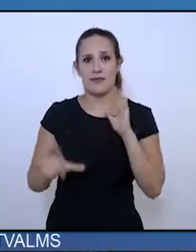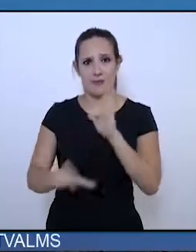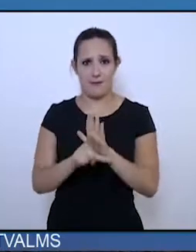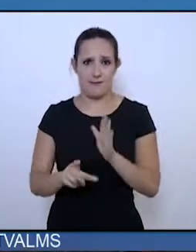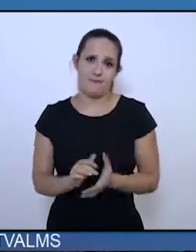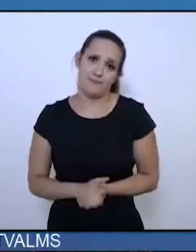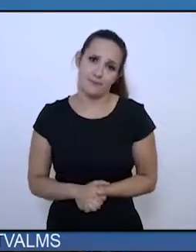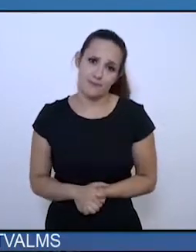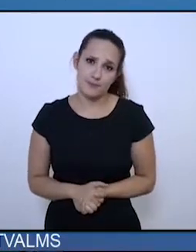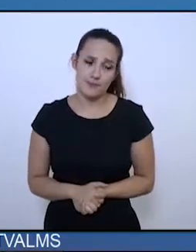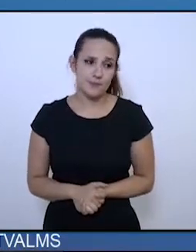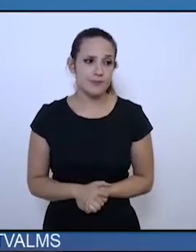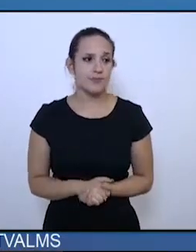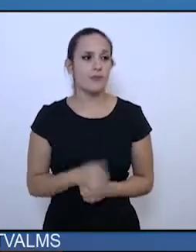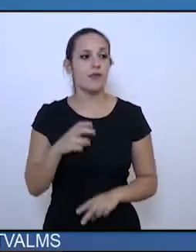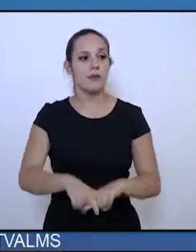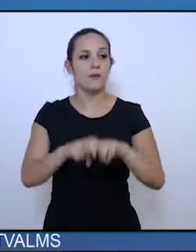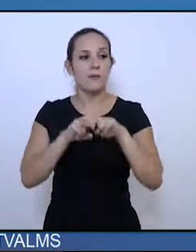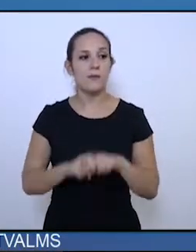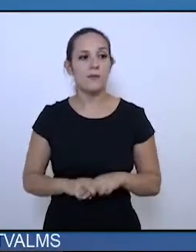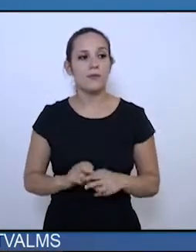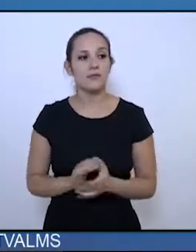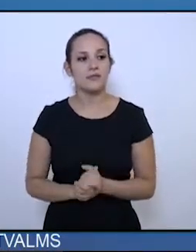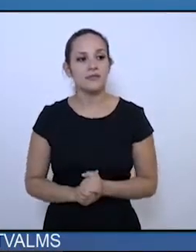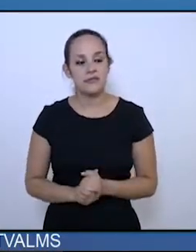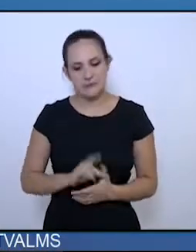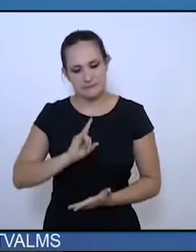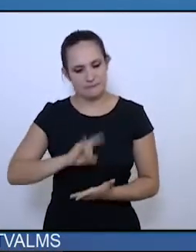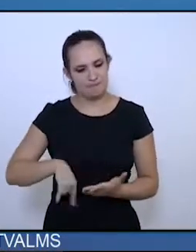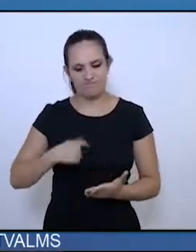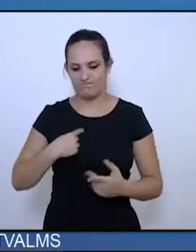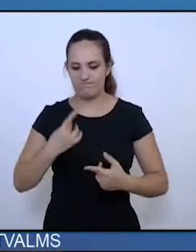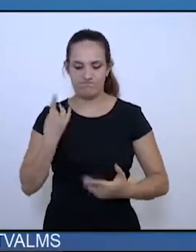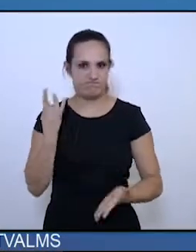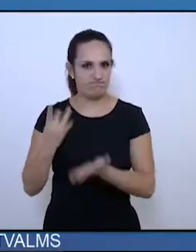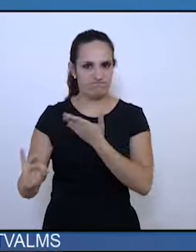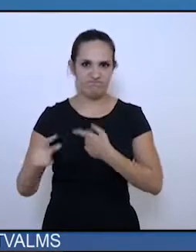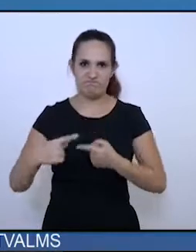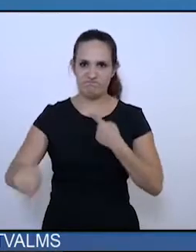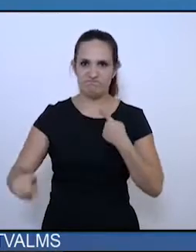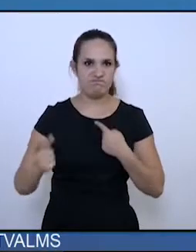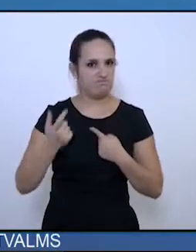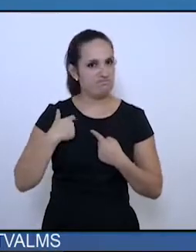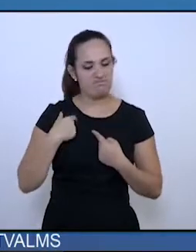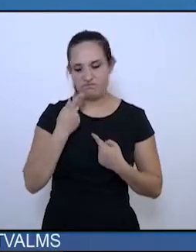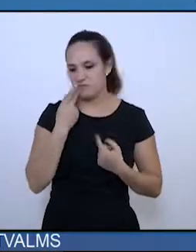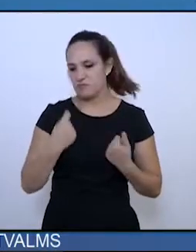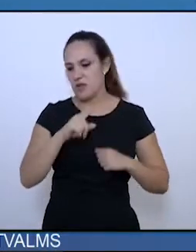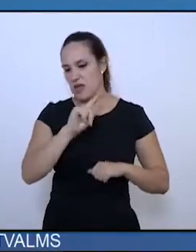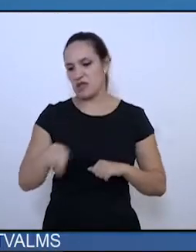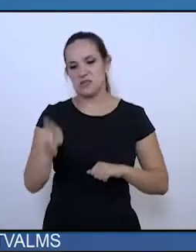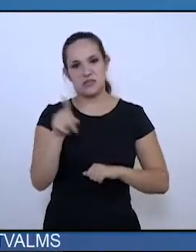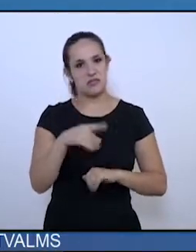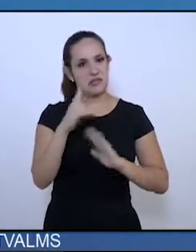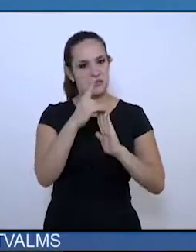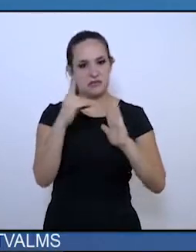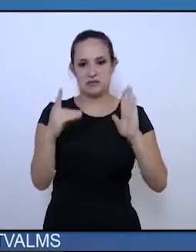Assim, a AJD pugna pela imediata suspensão do decreto inconstitucional,